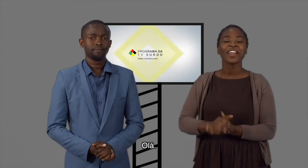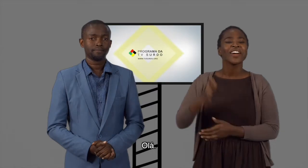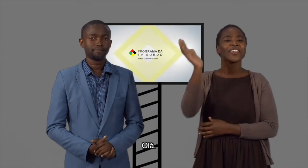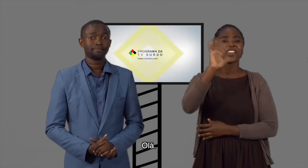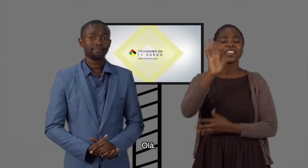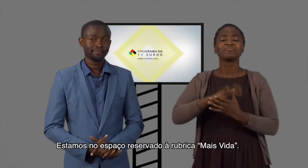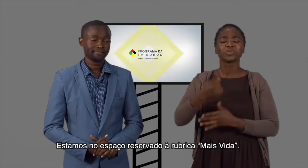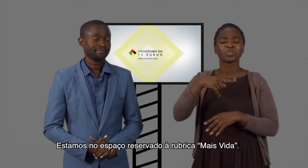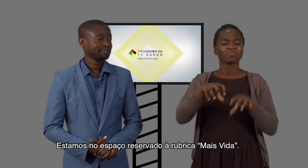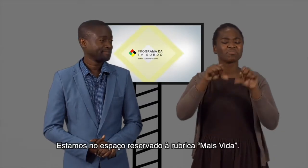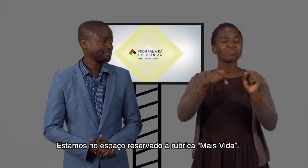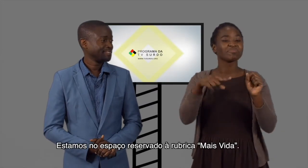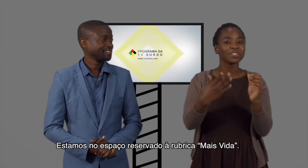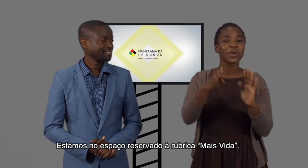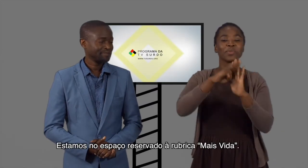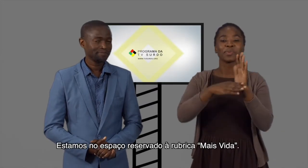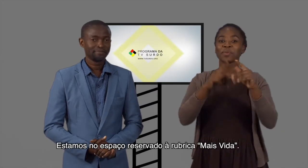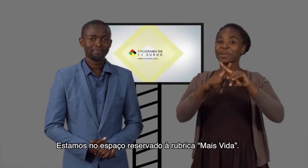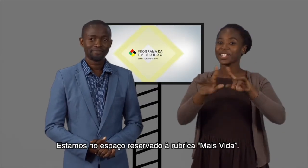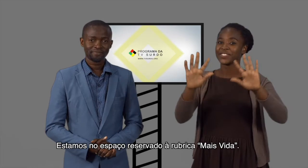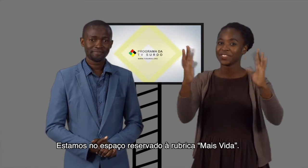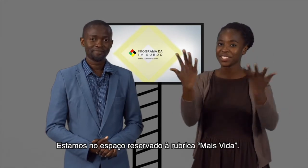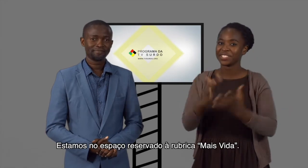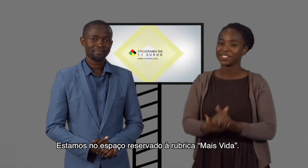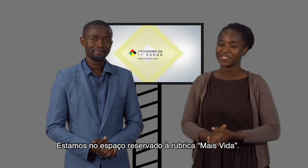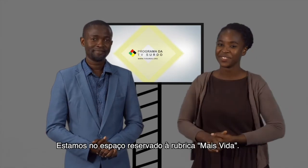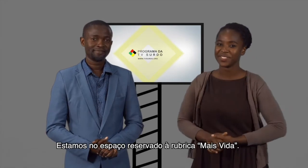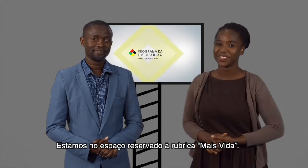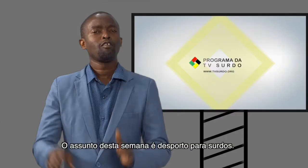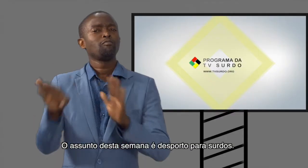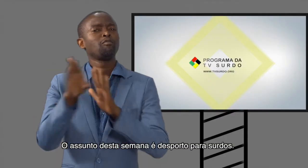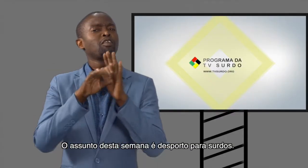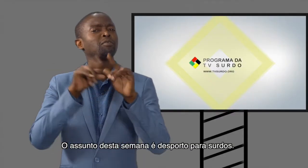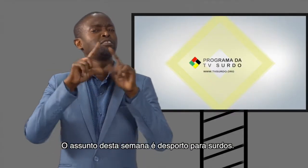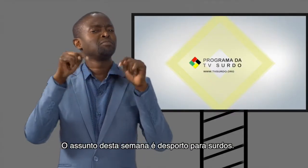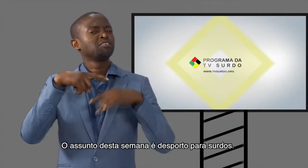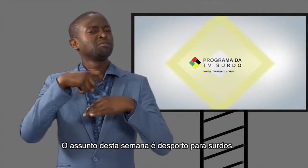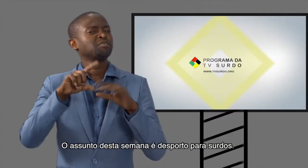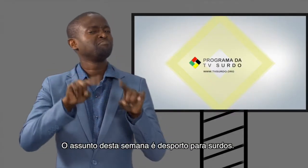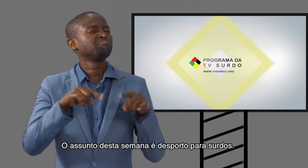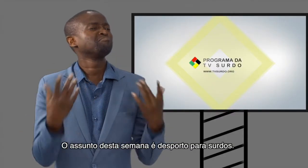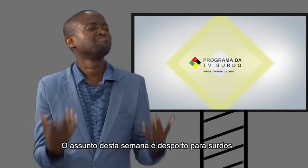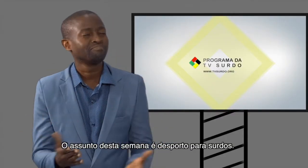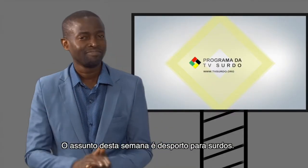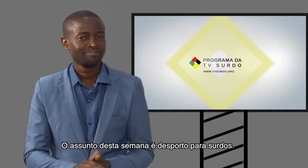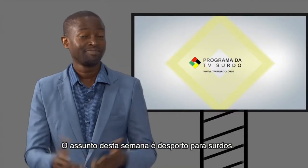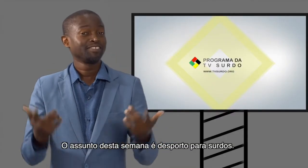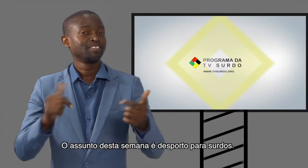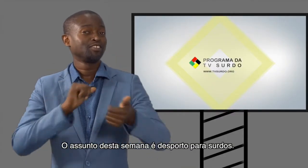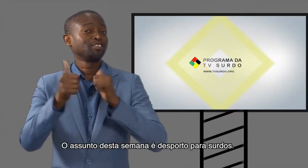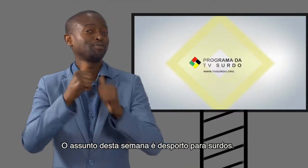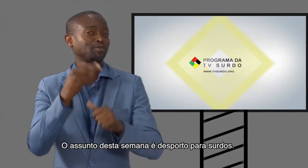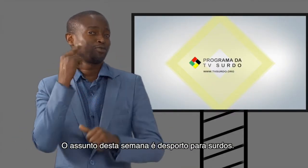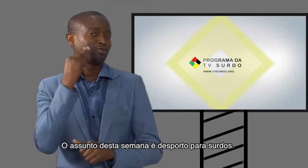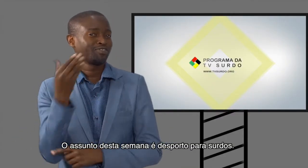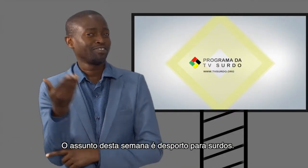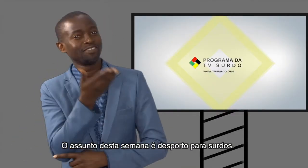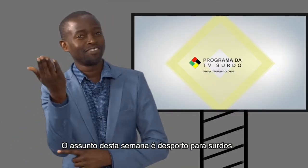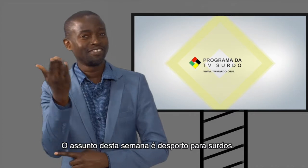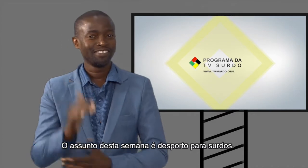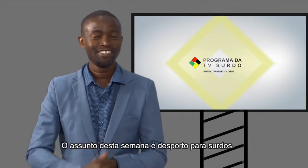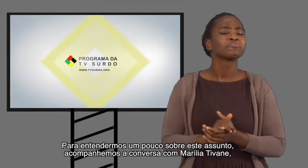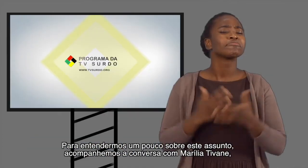Olá. Estamos no espaço reservado à rubrica Mais Vida. O assunto desta semana é desporto para